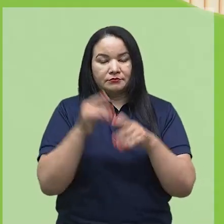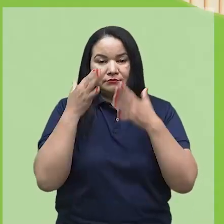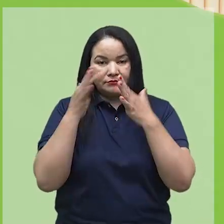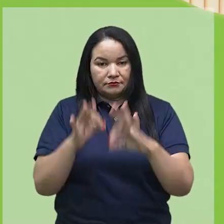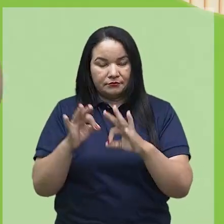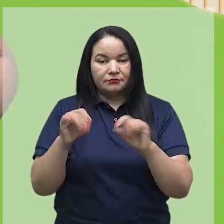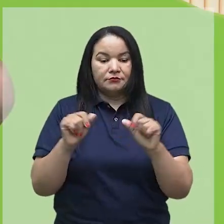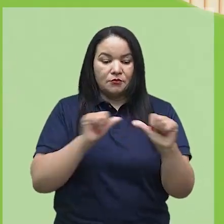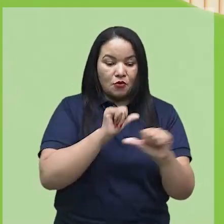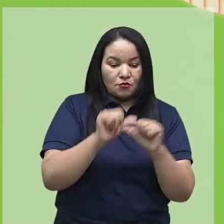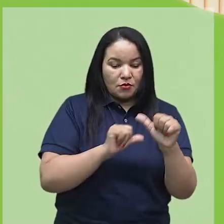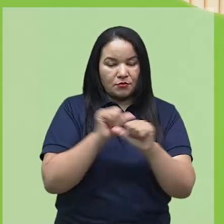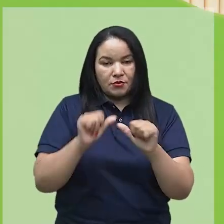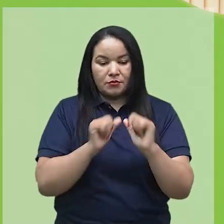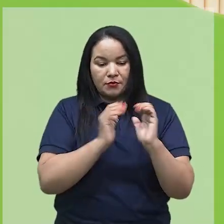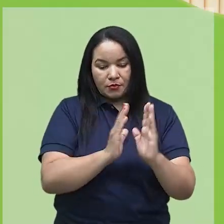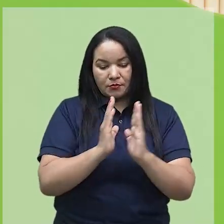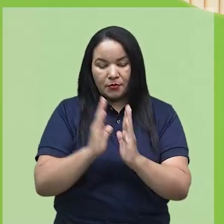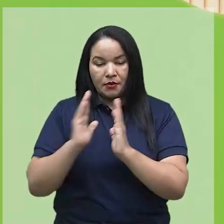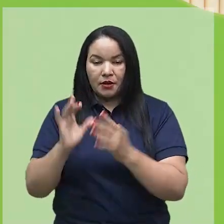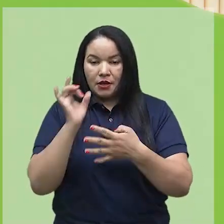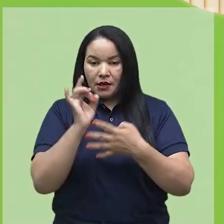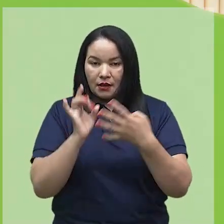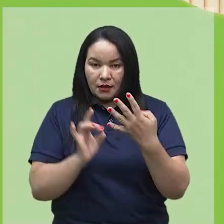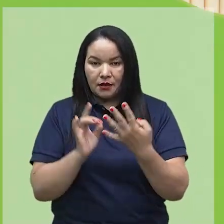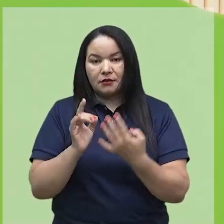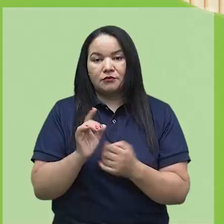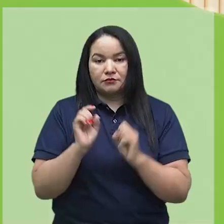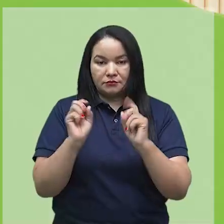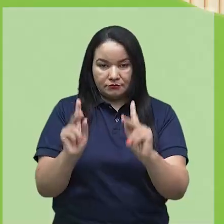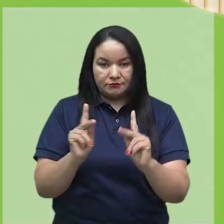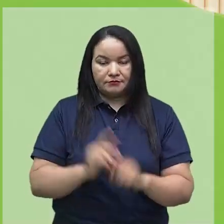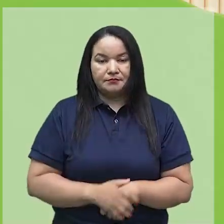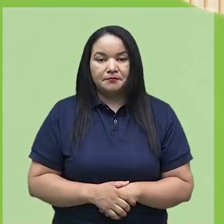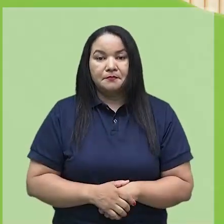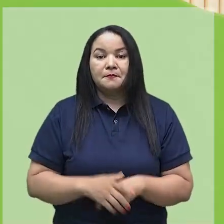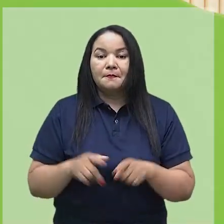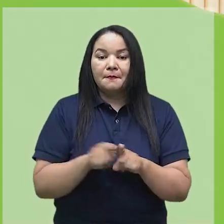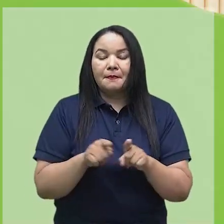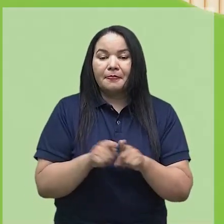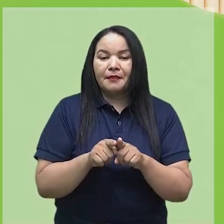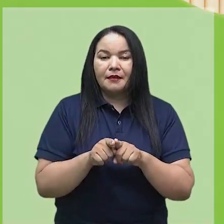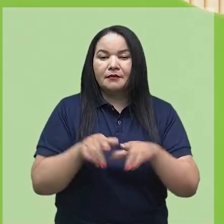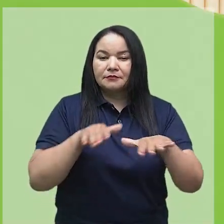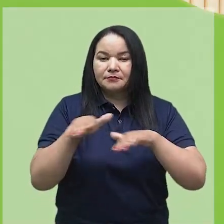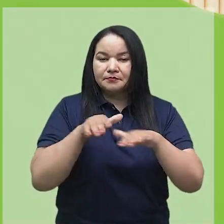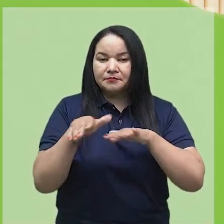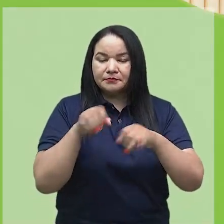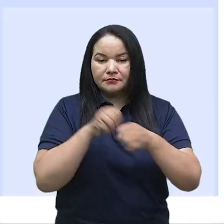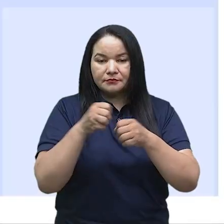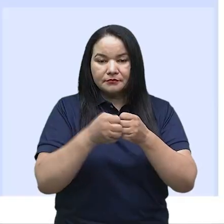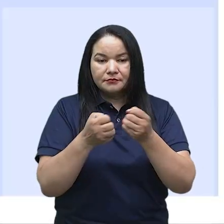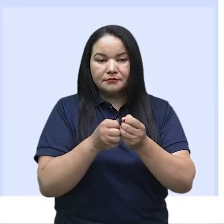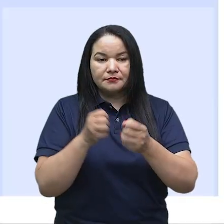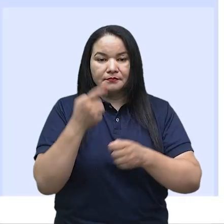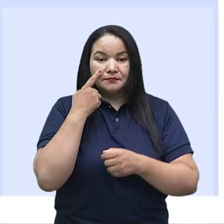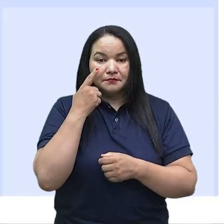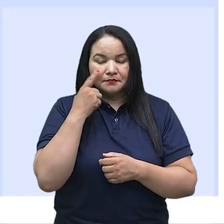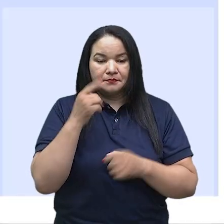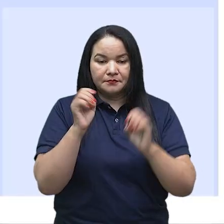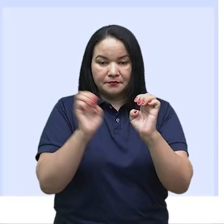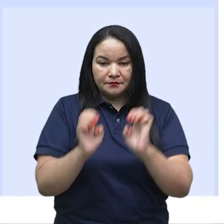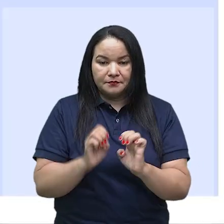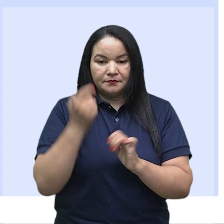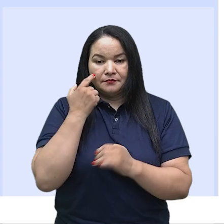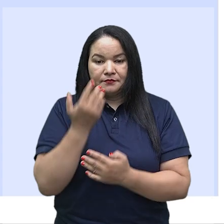a gente, né, observou agora há pouco, tá? Falando em agitação molecular, olha só o esqueminha que eu trouxe